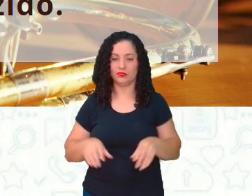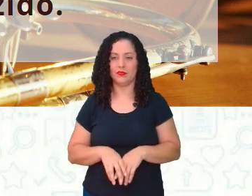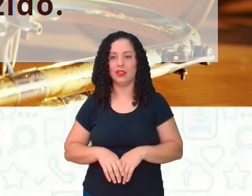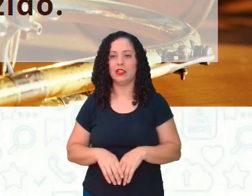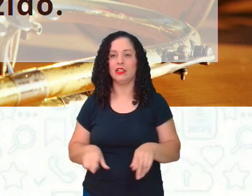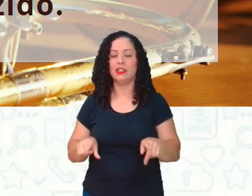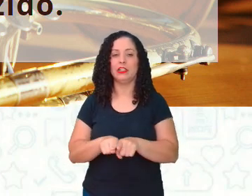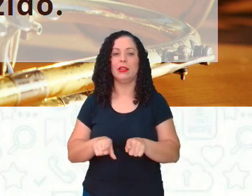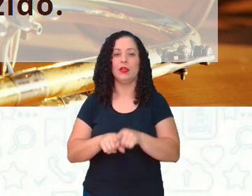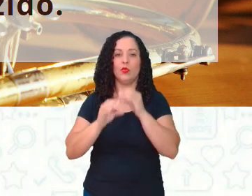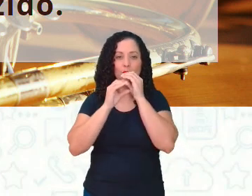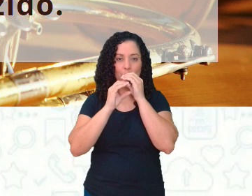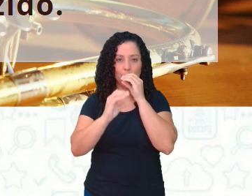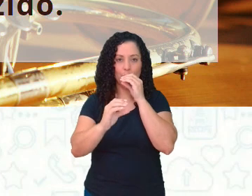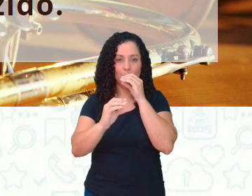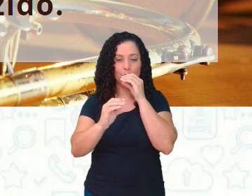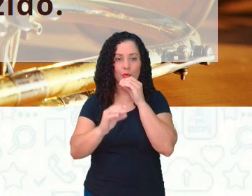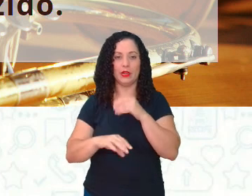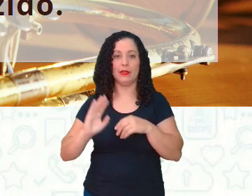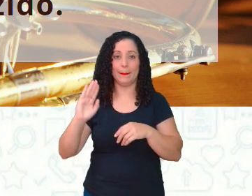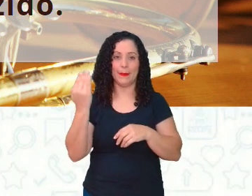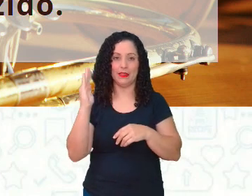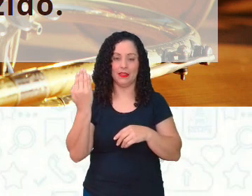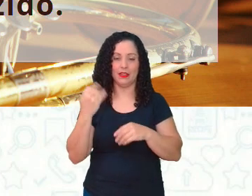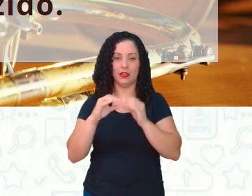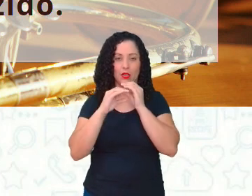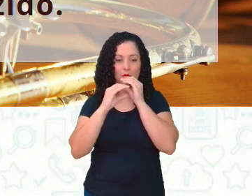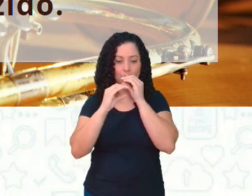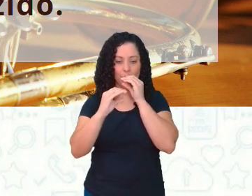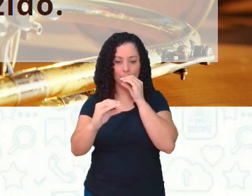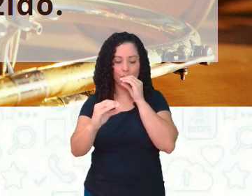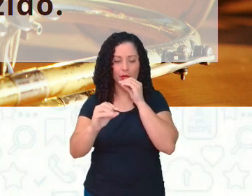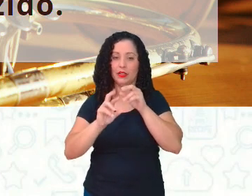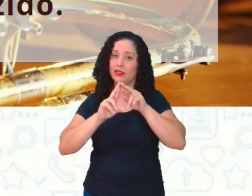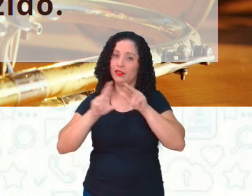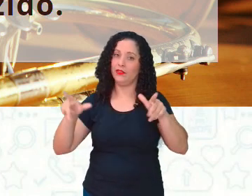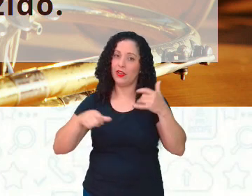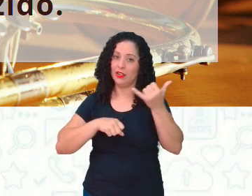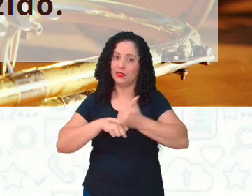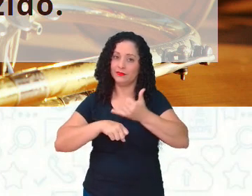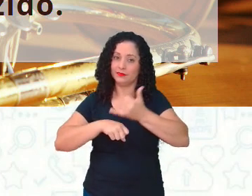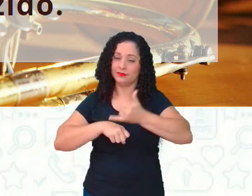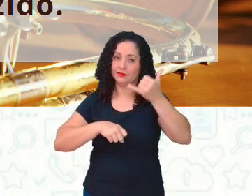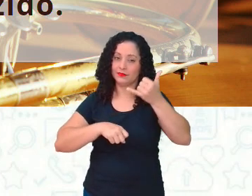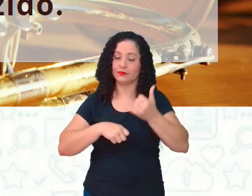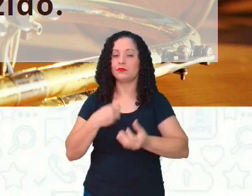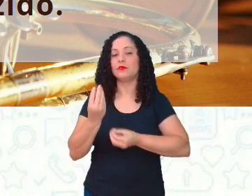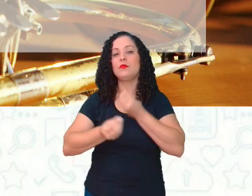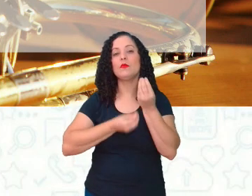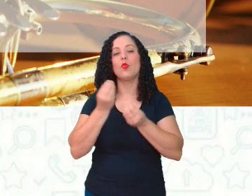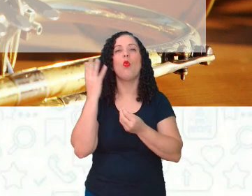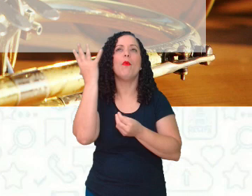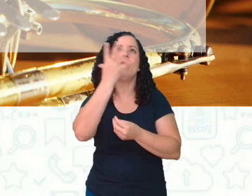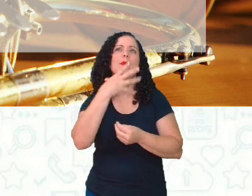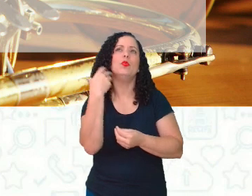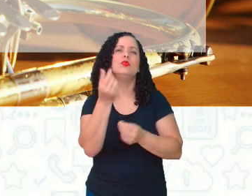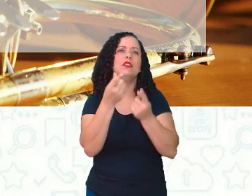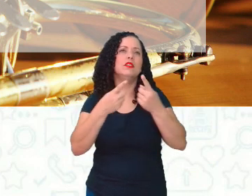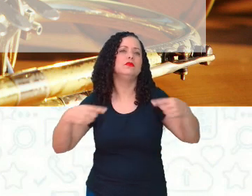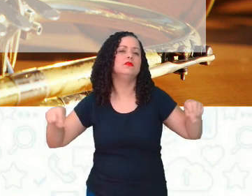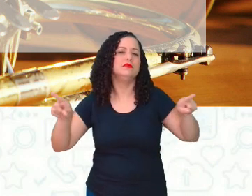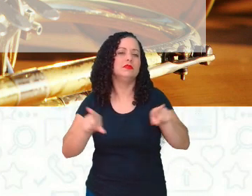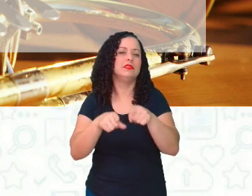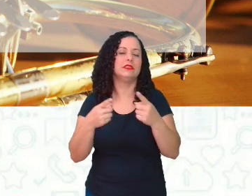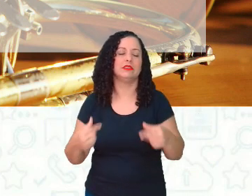instrumentos de sopro de madeira se distinguem dos instrumentos de sopro feitos de metal pela forma como o som é produzido.